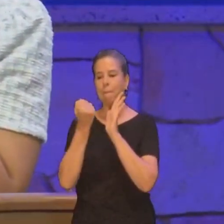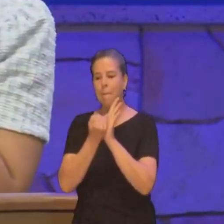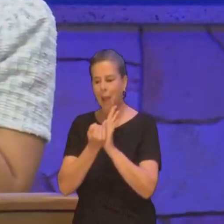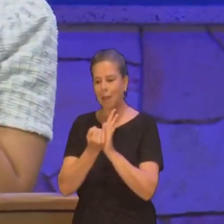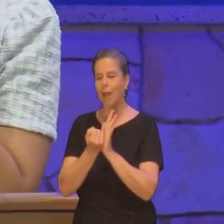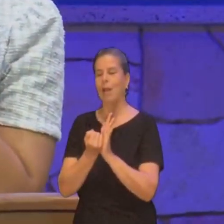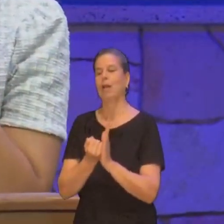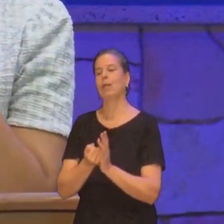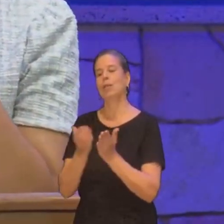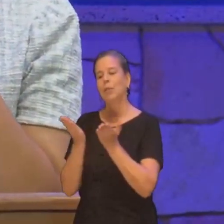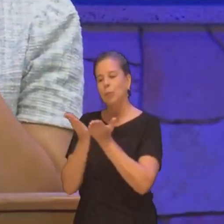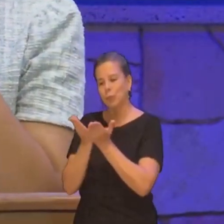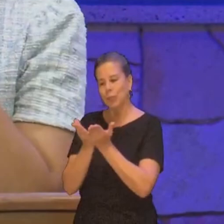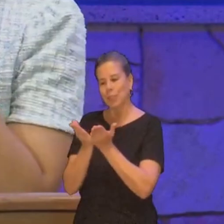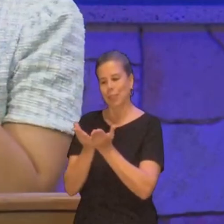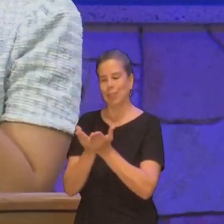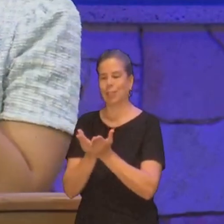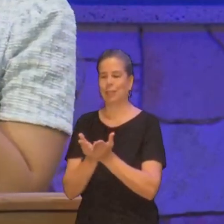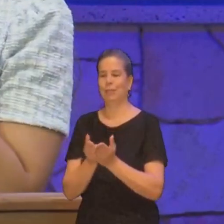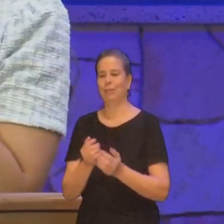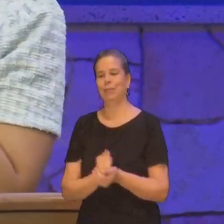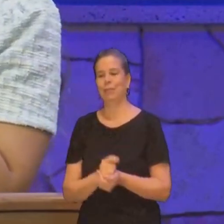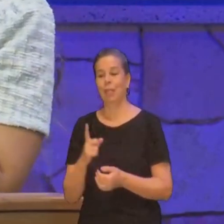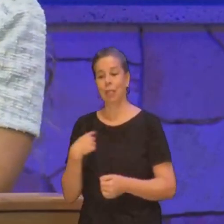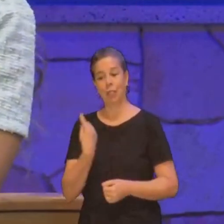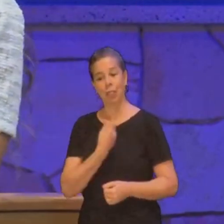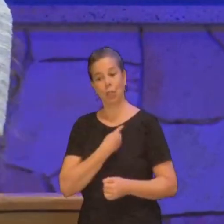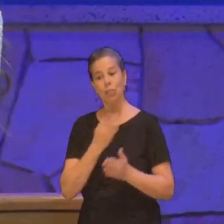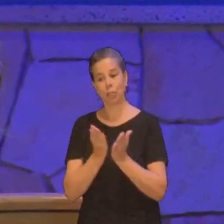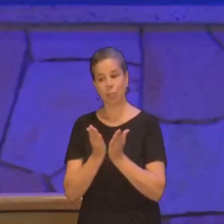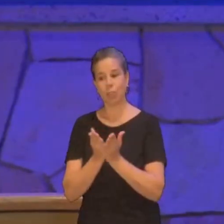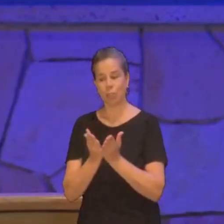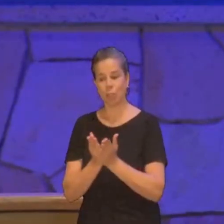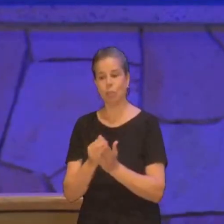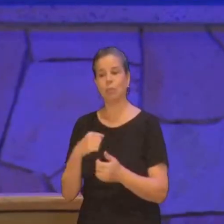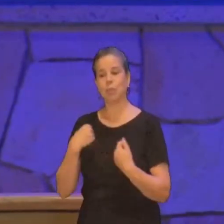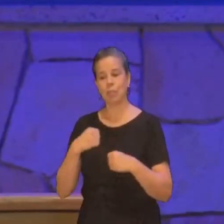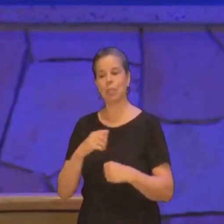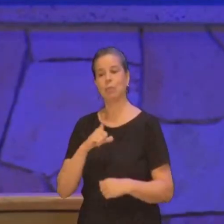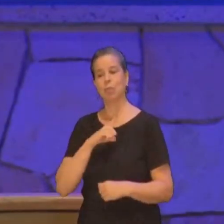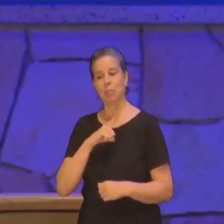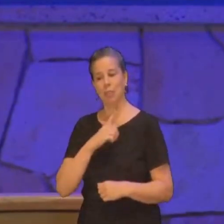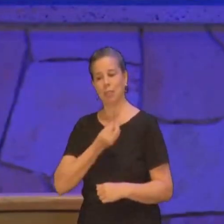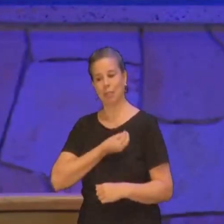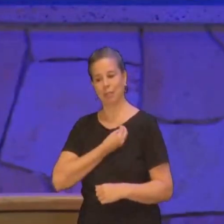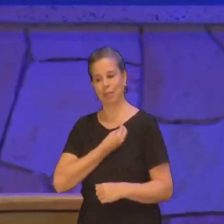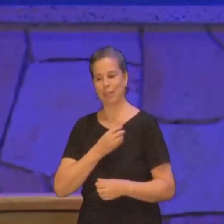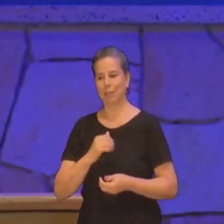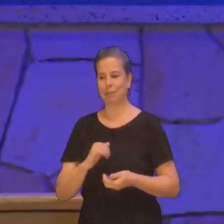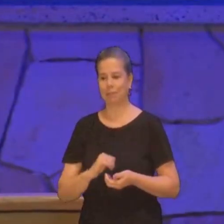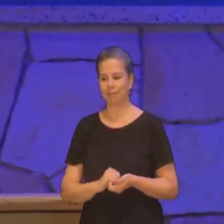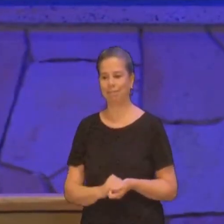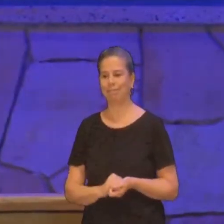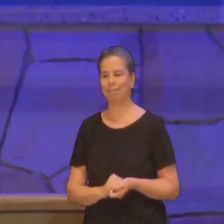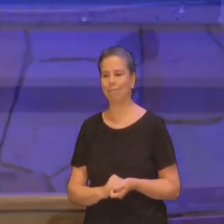é a marca nítida, visível, que nós como cristãos temos que ter.